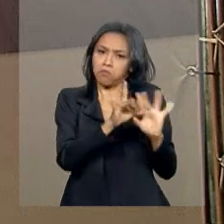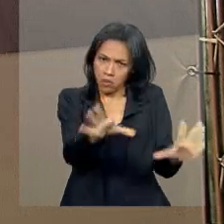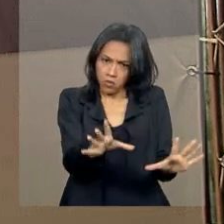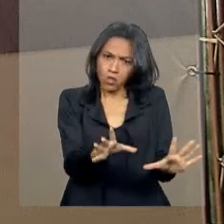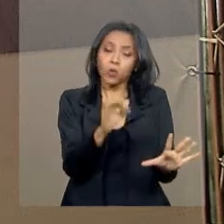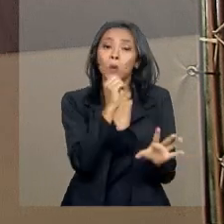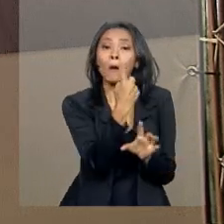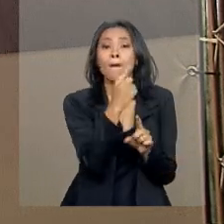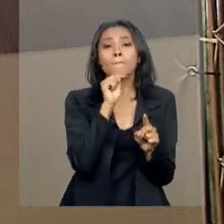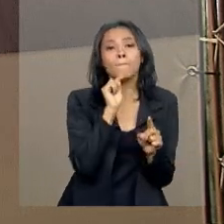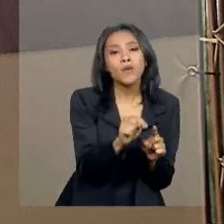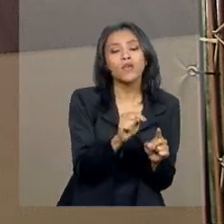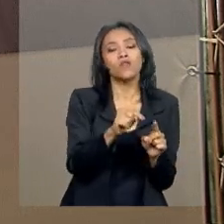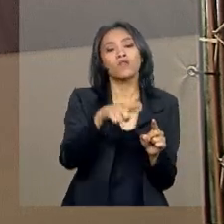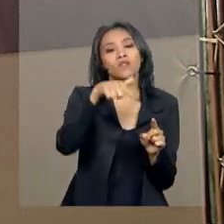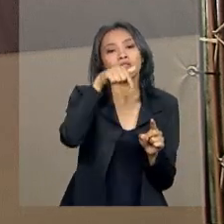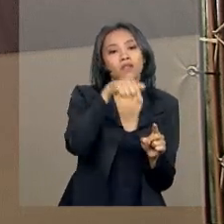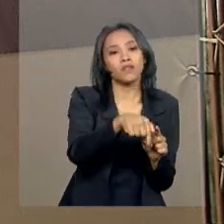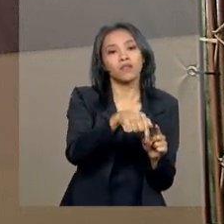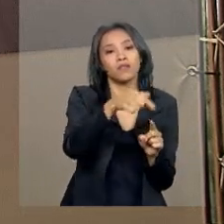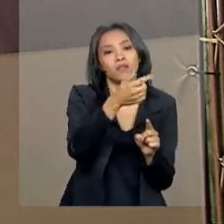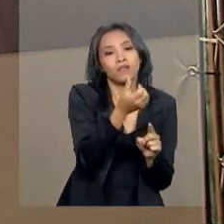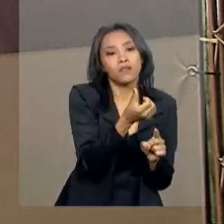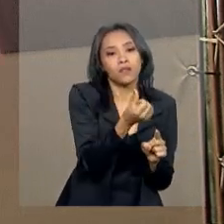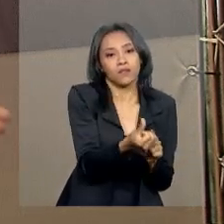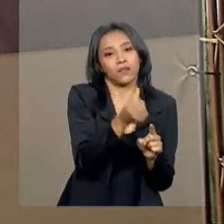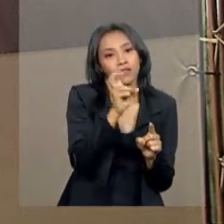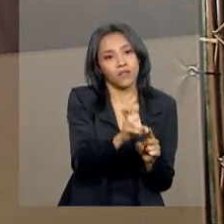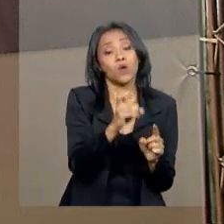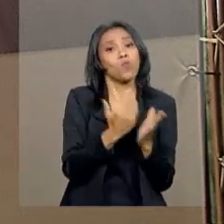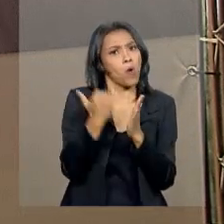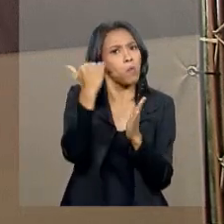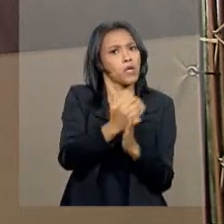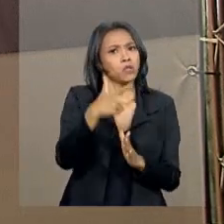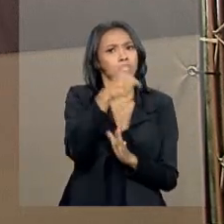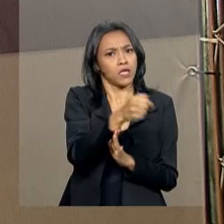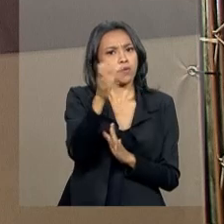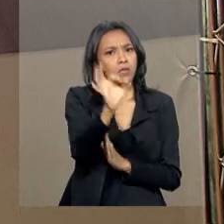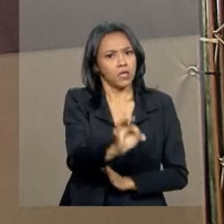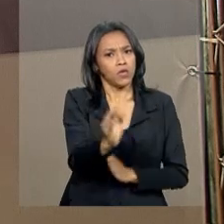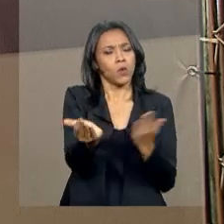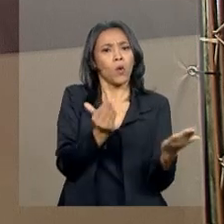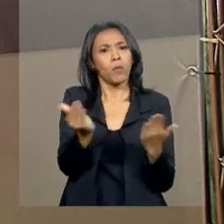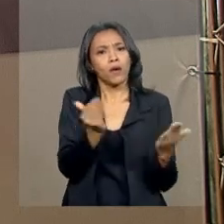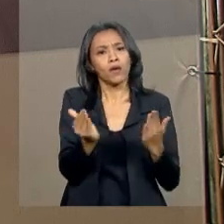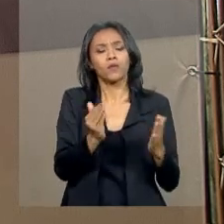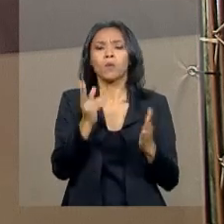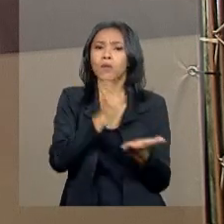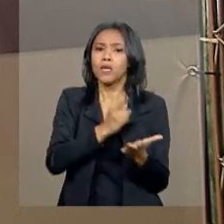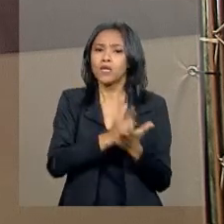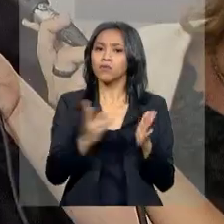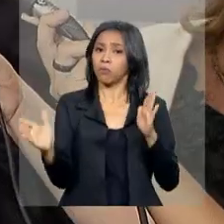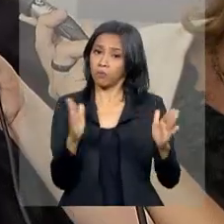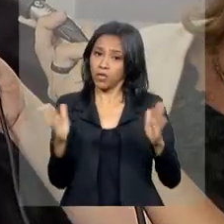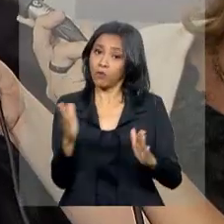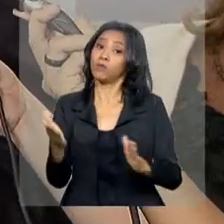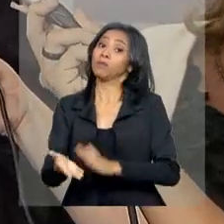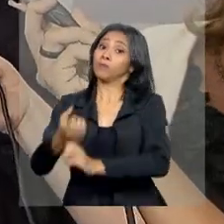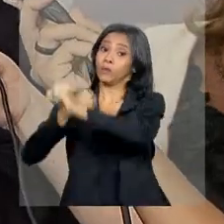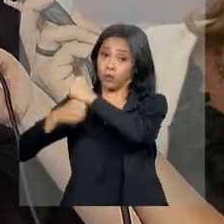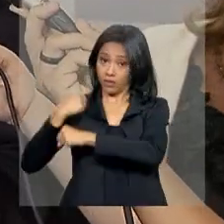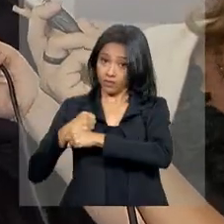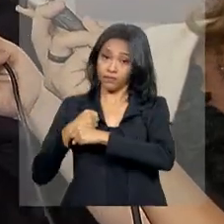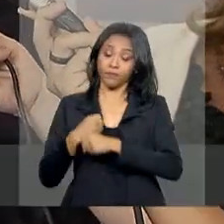de 1.765 pessoas, um aumento de 7% em relação ao mesmo período do ano passado. Nós temos